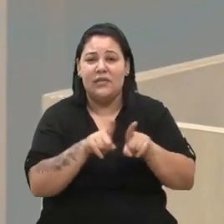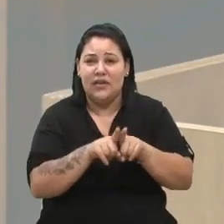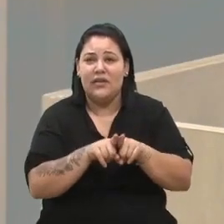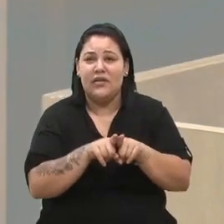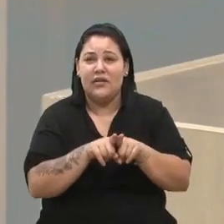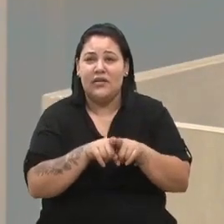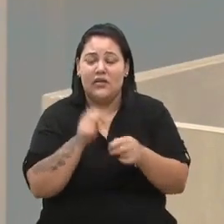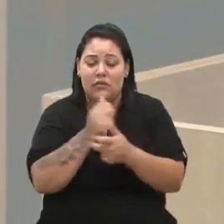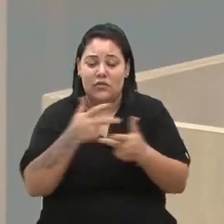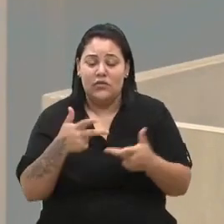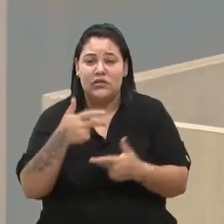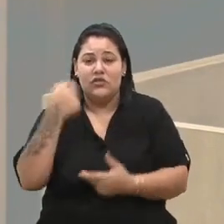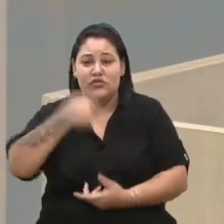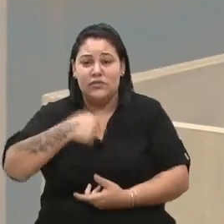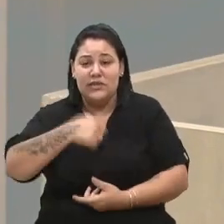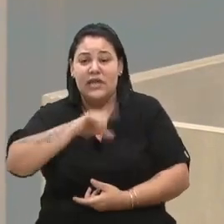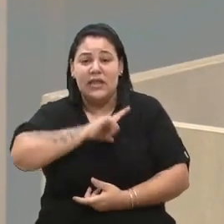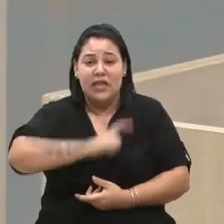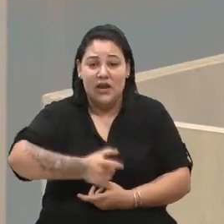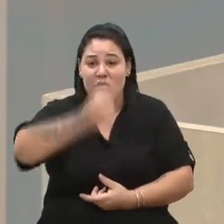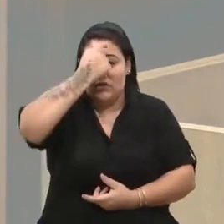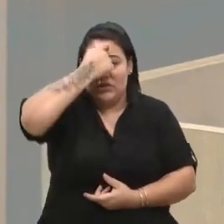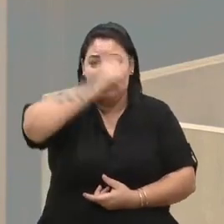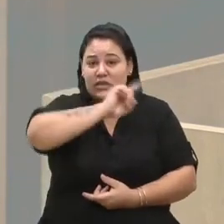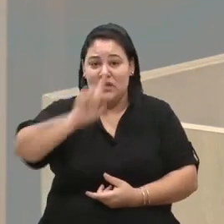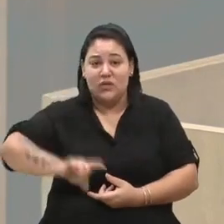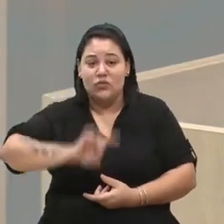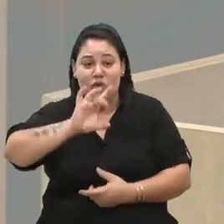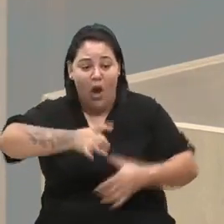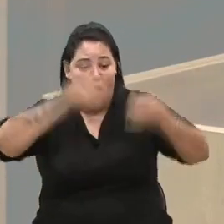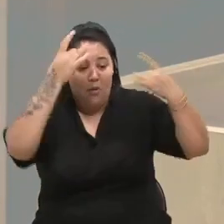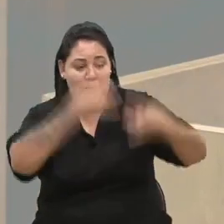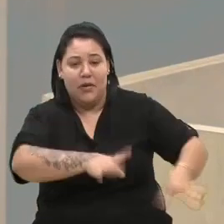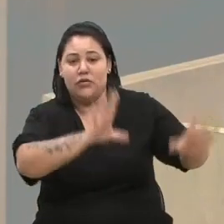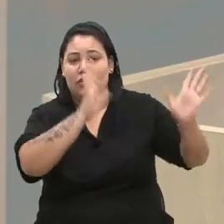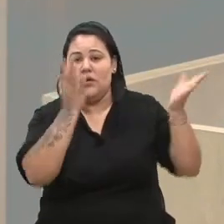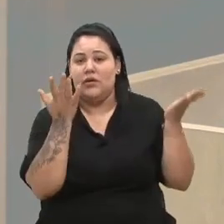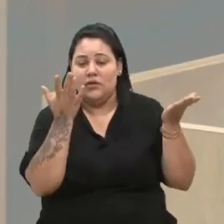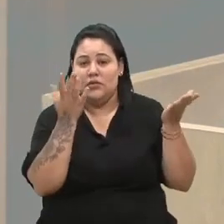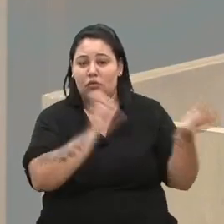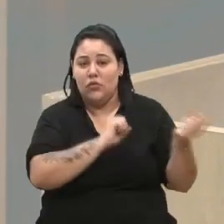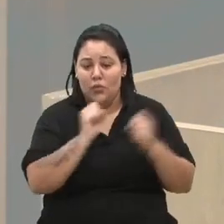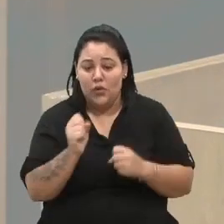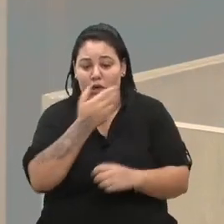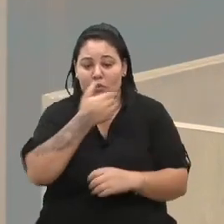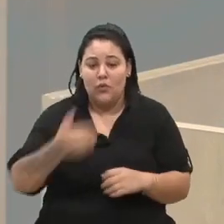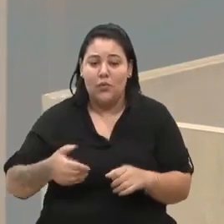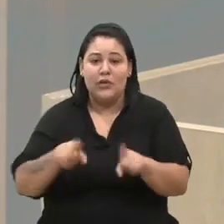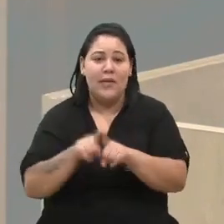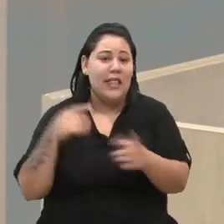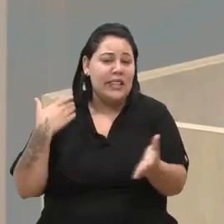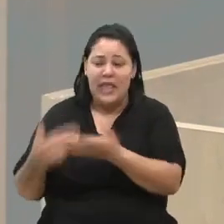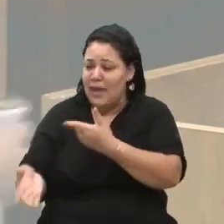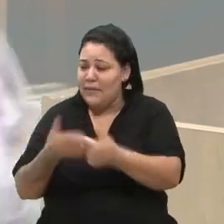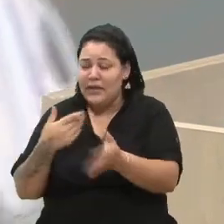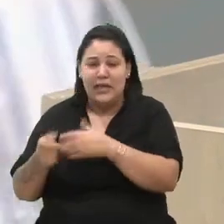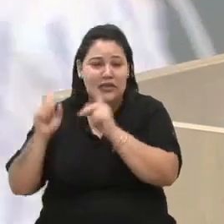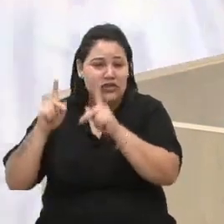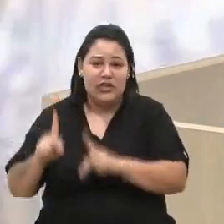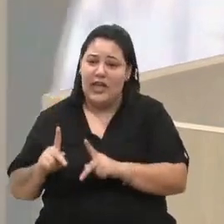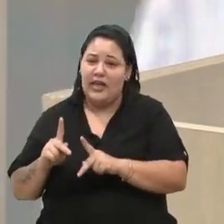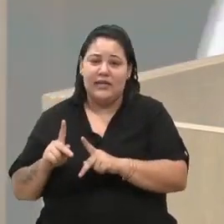precisa ter consciência e não só jogar lá no colo do poder público, independente de quem esteja do outro